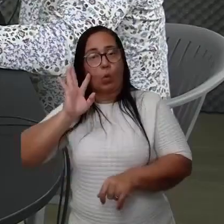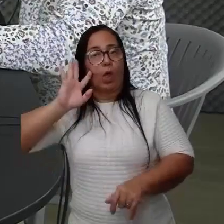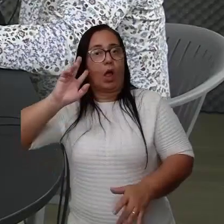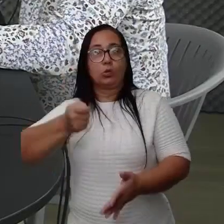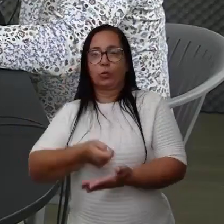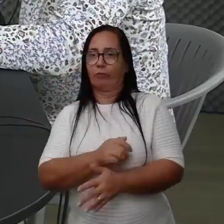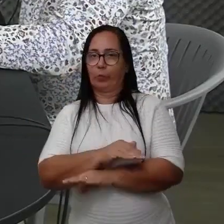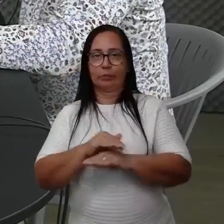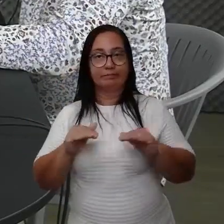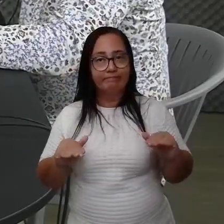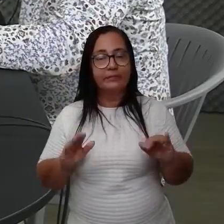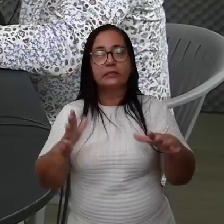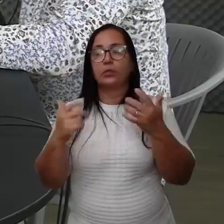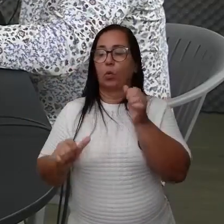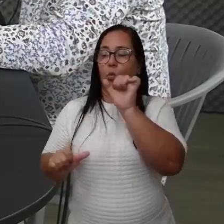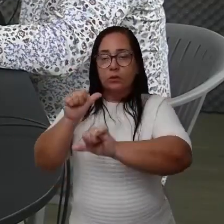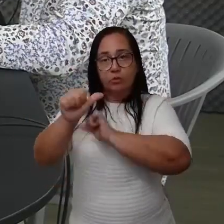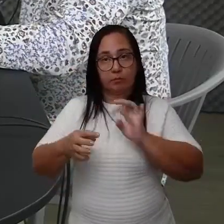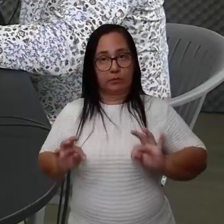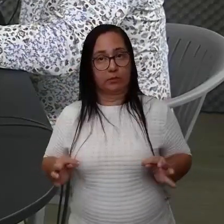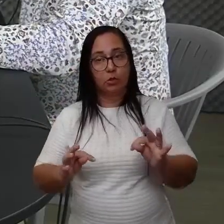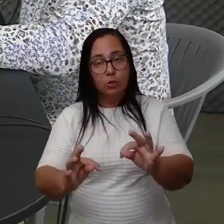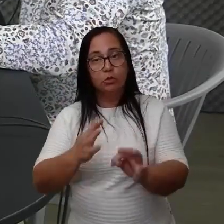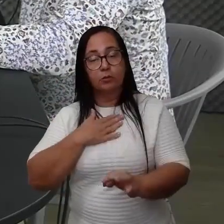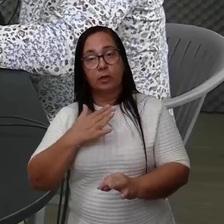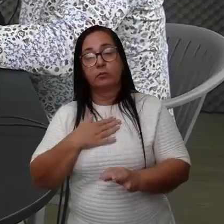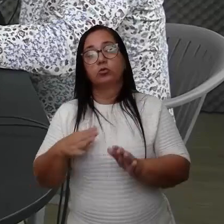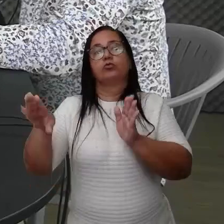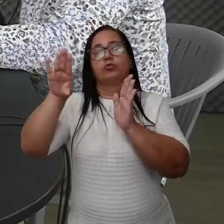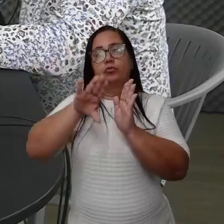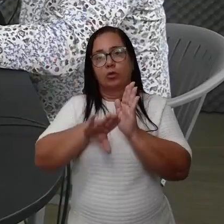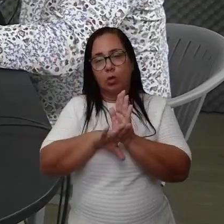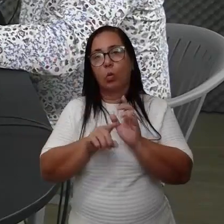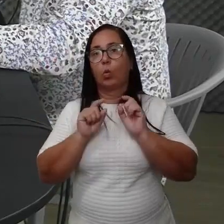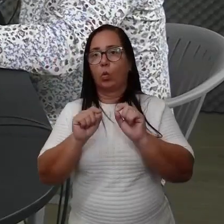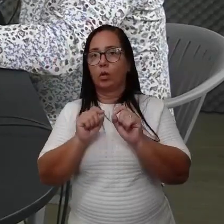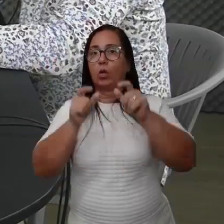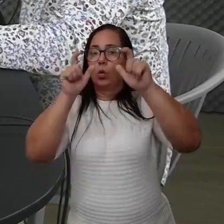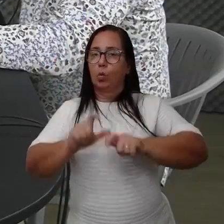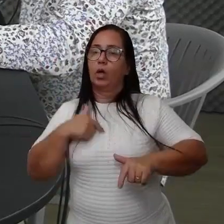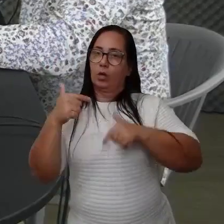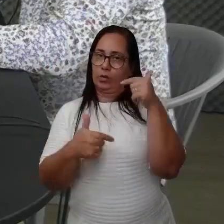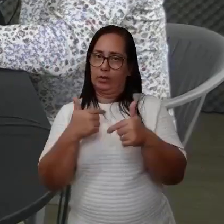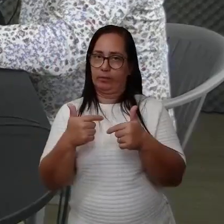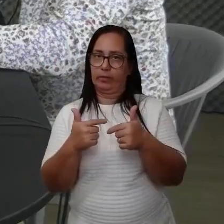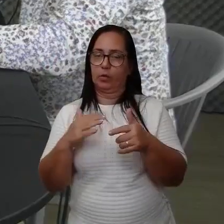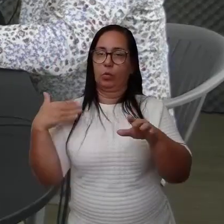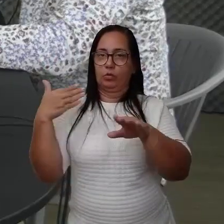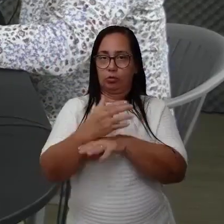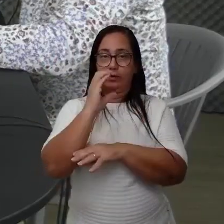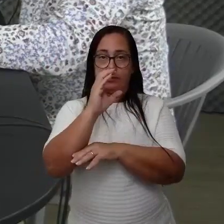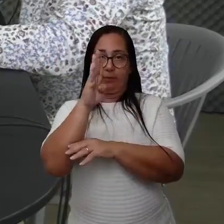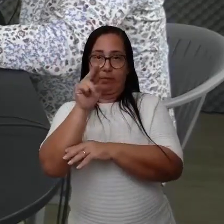E quando as transformações tecnológicas, para mim, chegaram através dos veículos onde eu trabalhei. Então, quando eu cheguei na